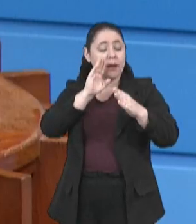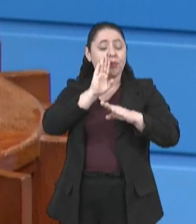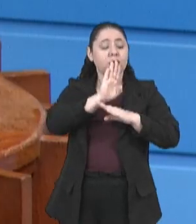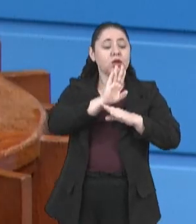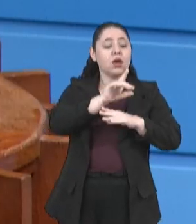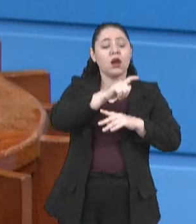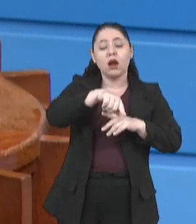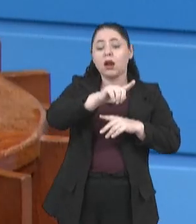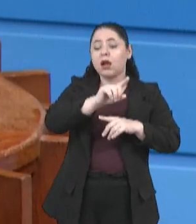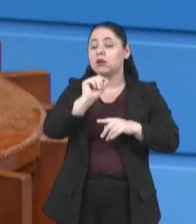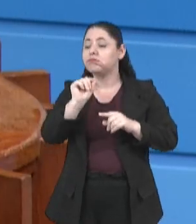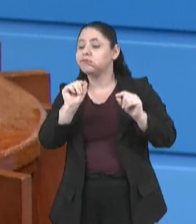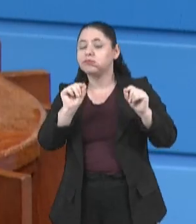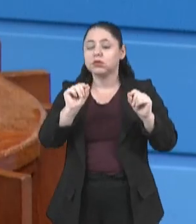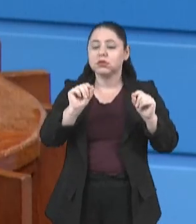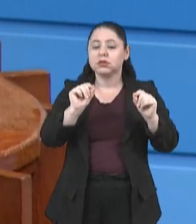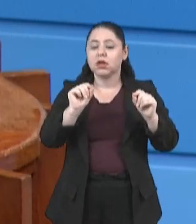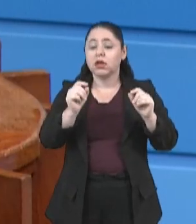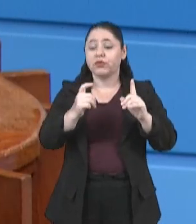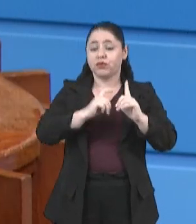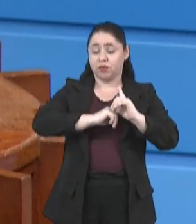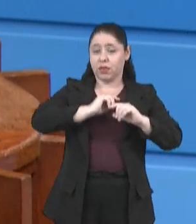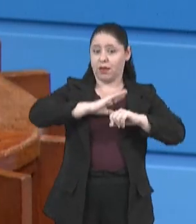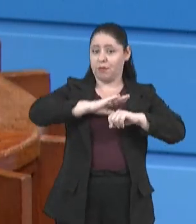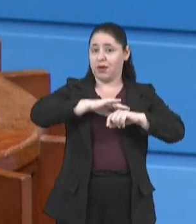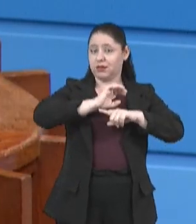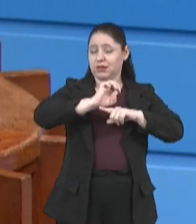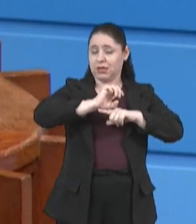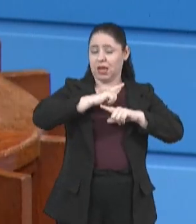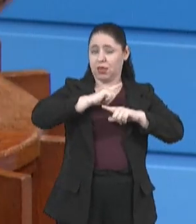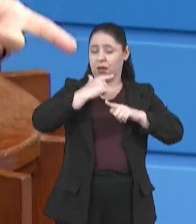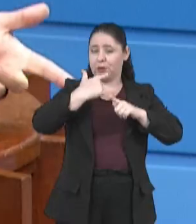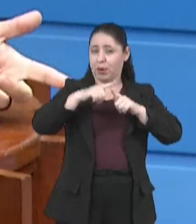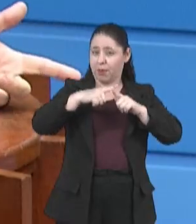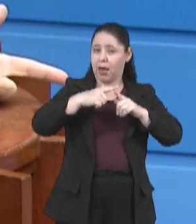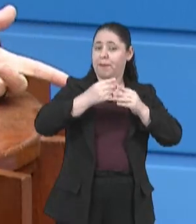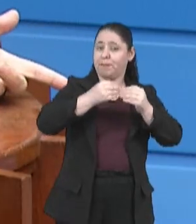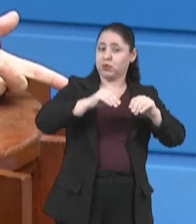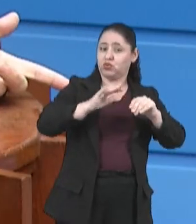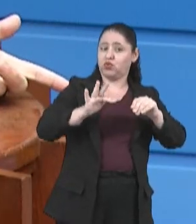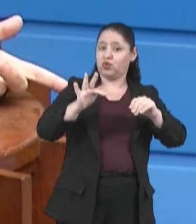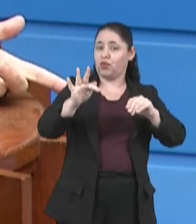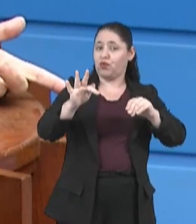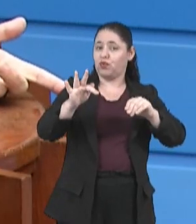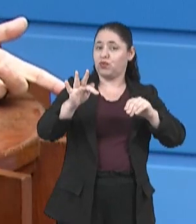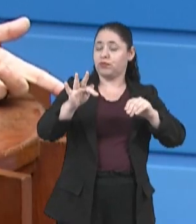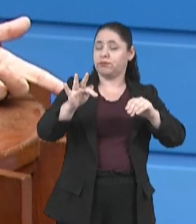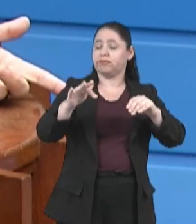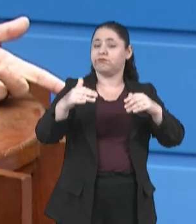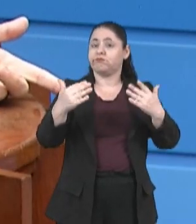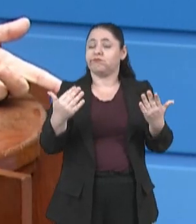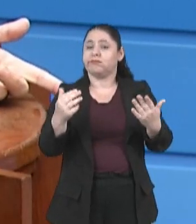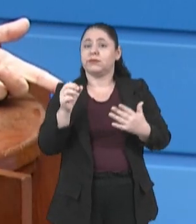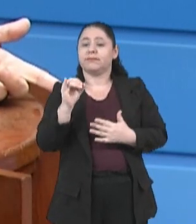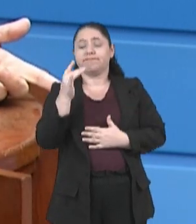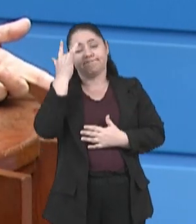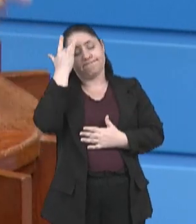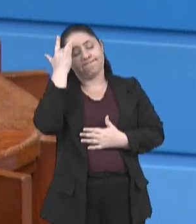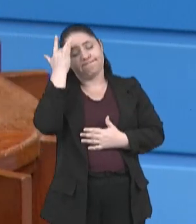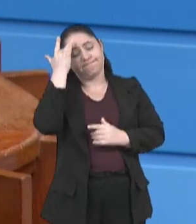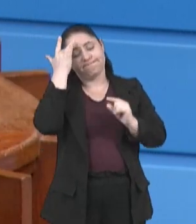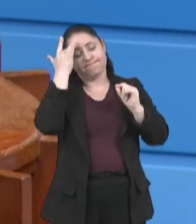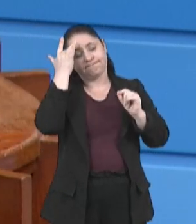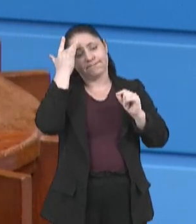beneficiam, se endivida mais o Estado, se compromete as finanças no futuro. Então, eu acho